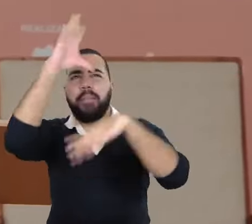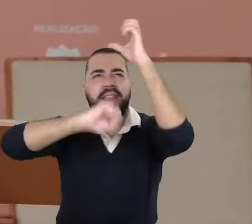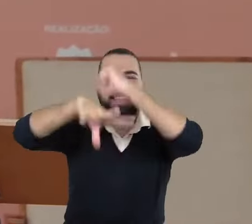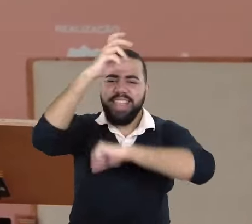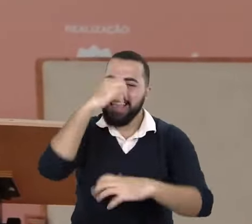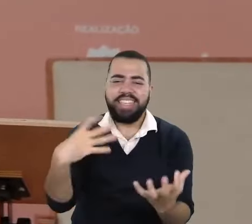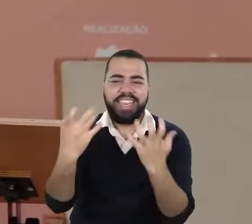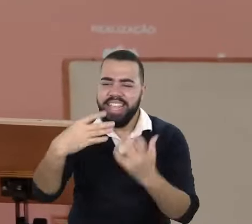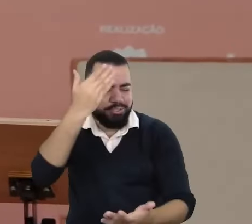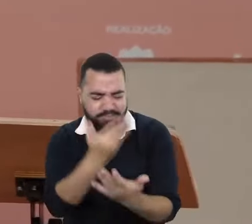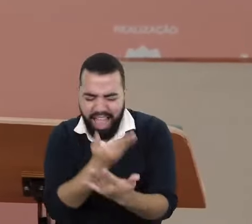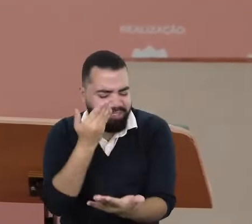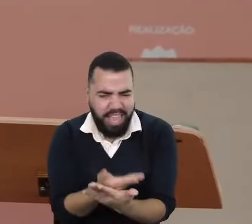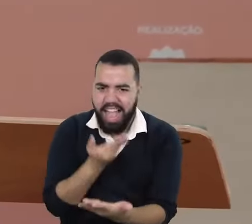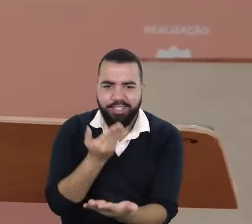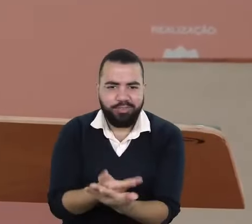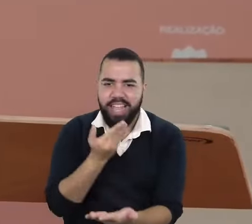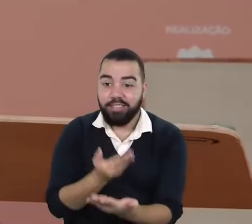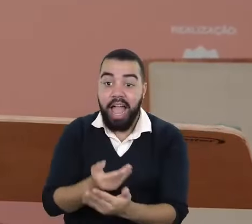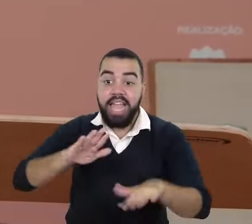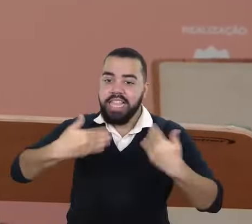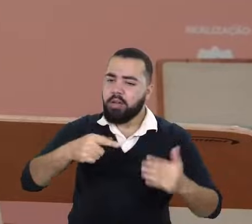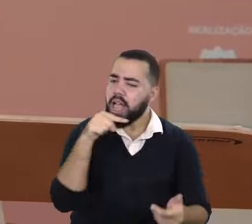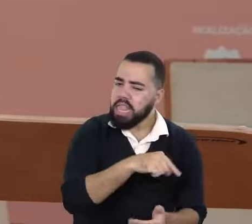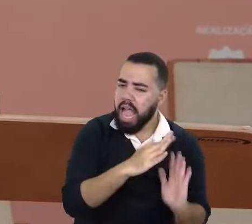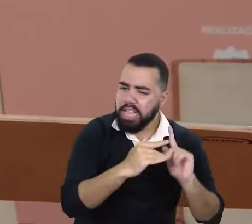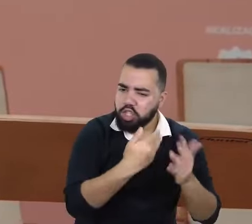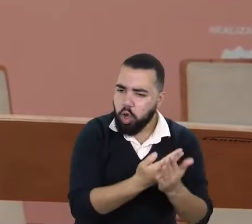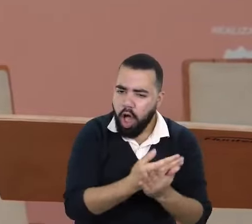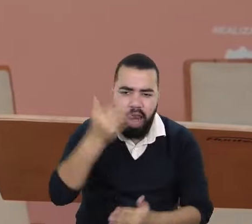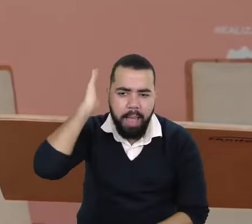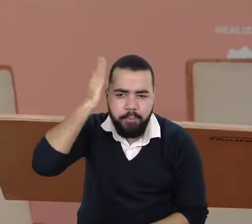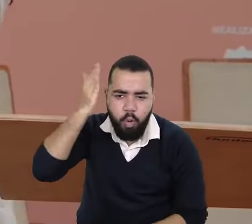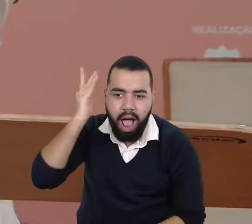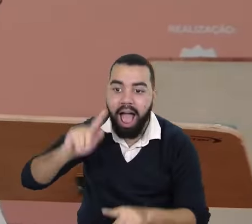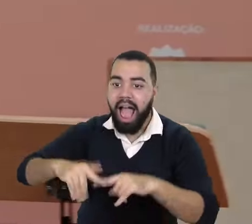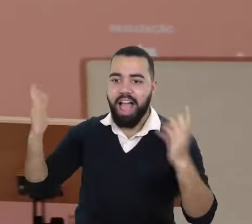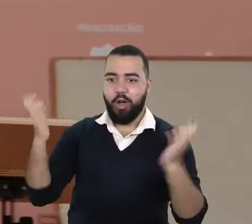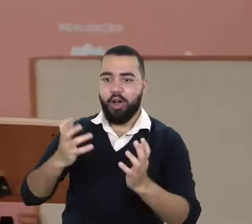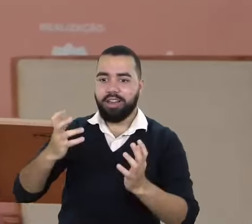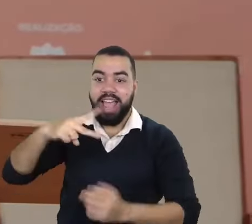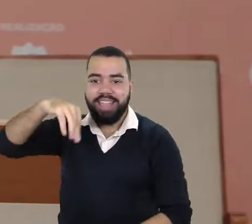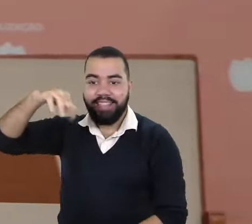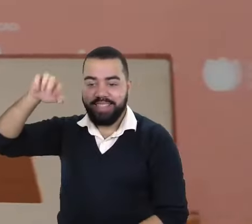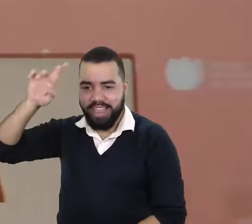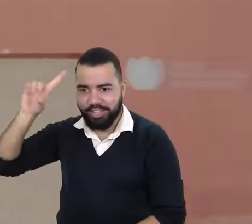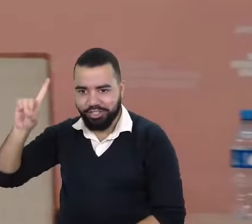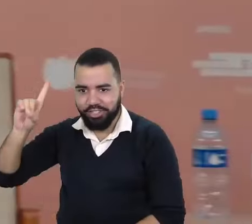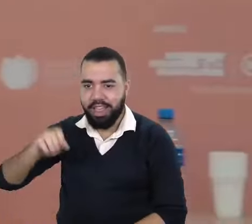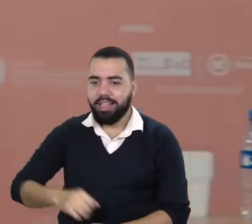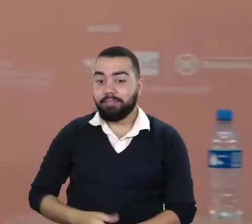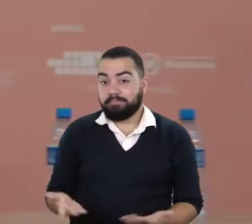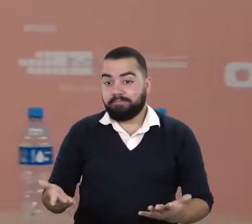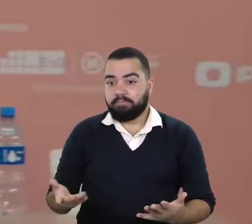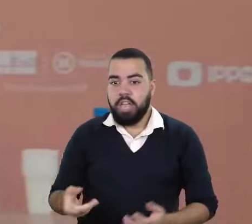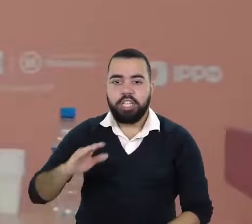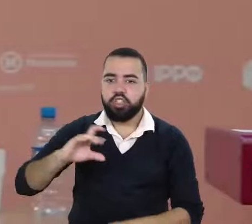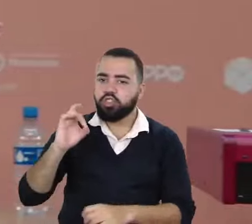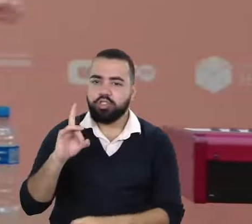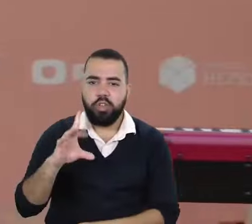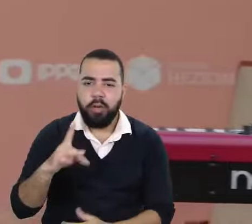estudar. E eu fiquei da burrinha da escola à nerdola. Aí fiquei nerd. Aí só queria